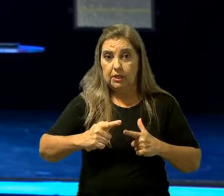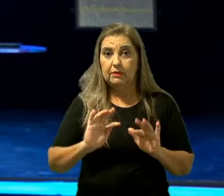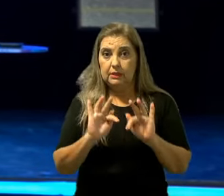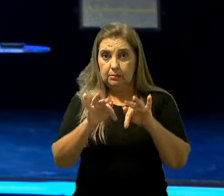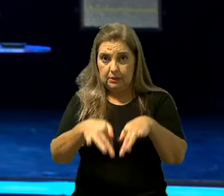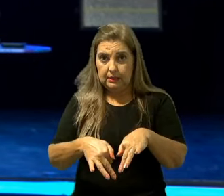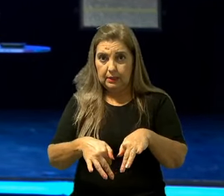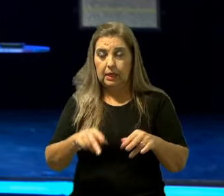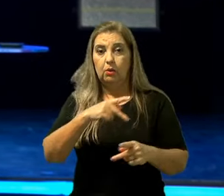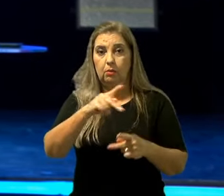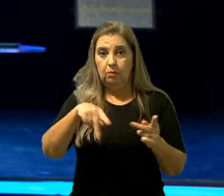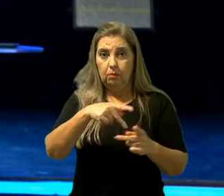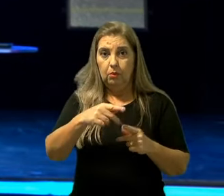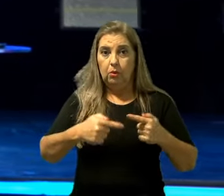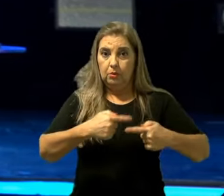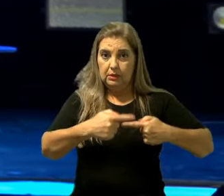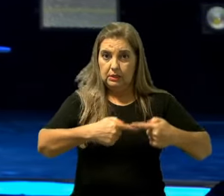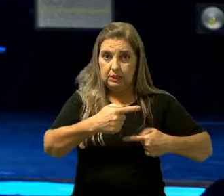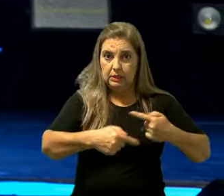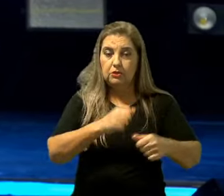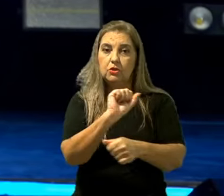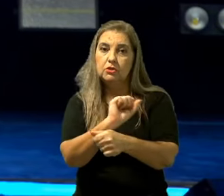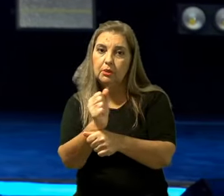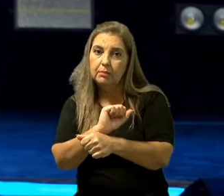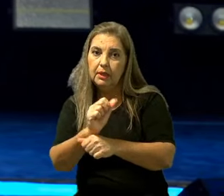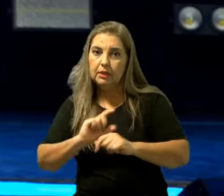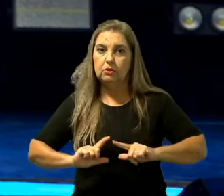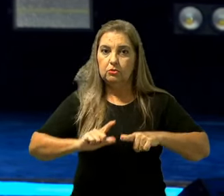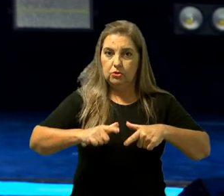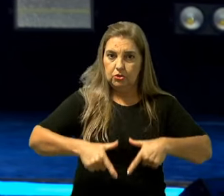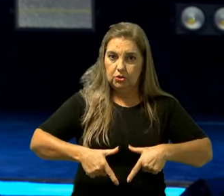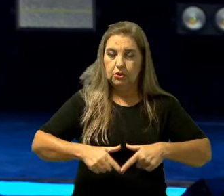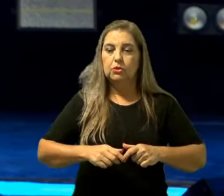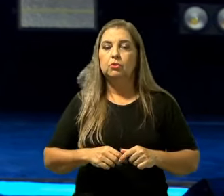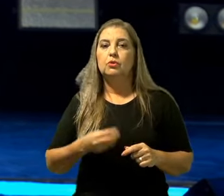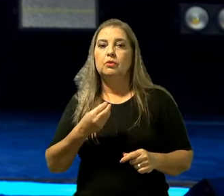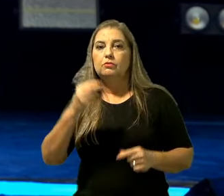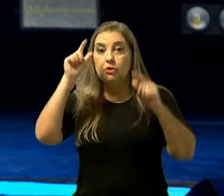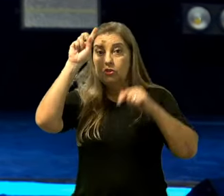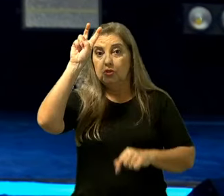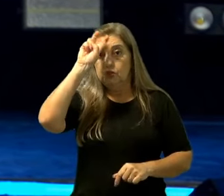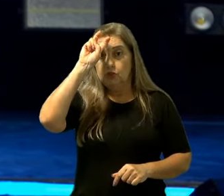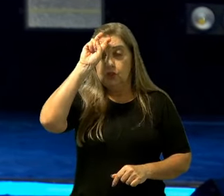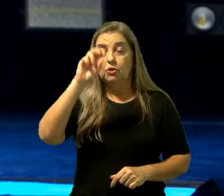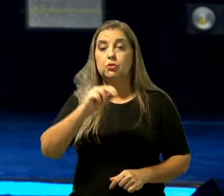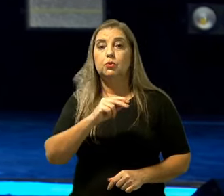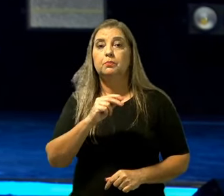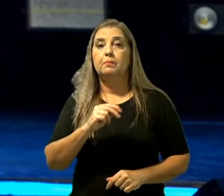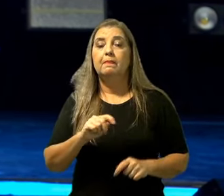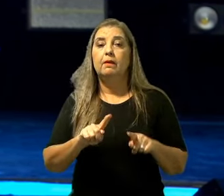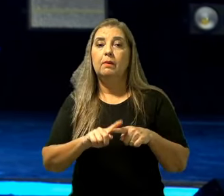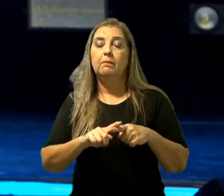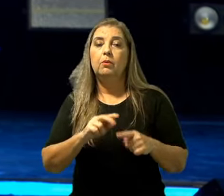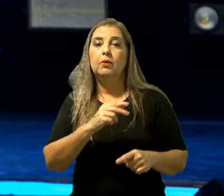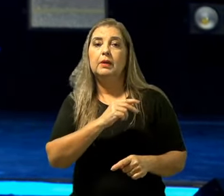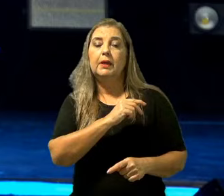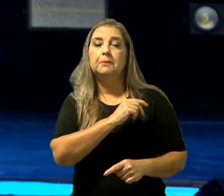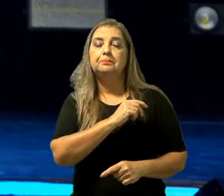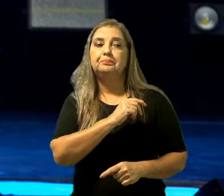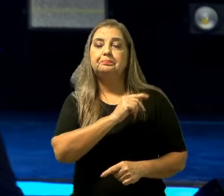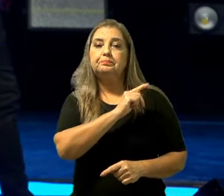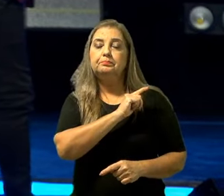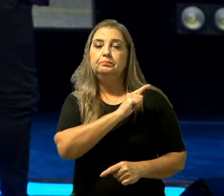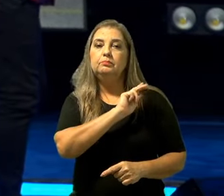O povo, os descendentes de Abraão no Egito, em um determinado lugar, vivendo lá, porque José havia, né, trazido